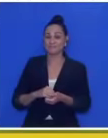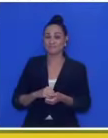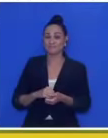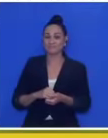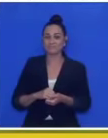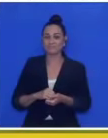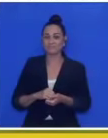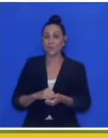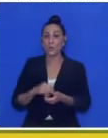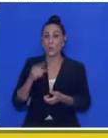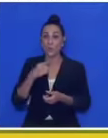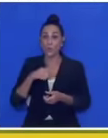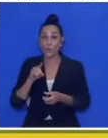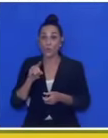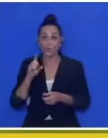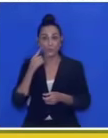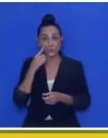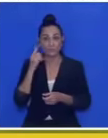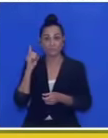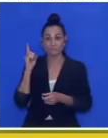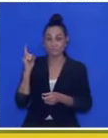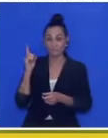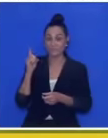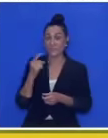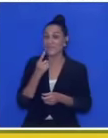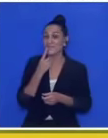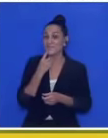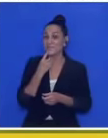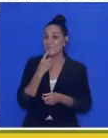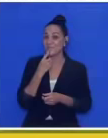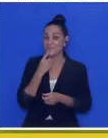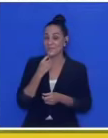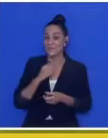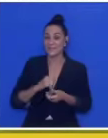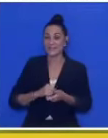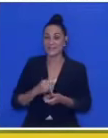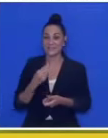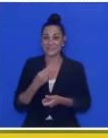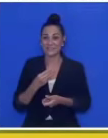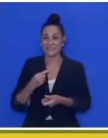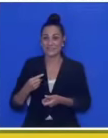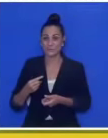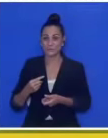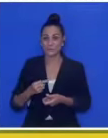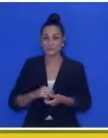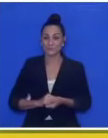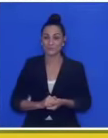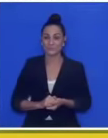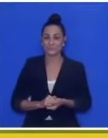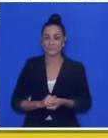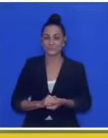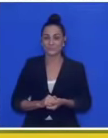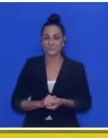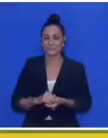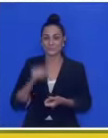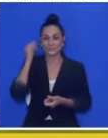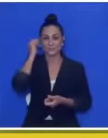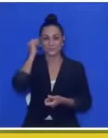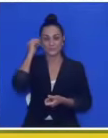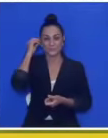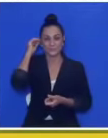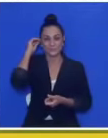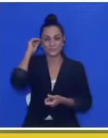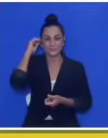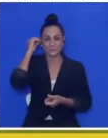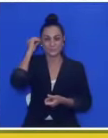e 04. O sétimo e último número está na tela. Bola vermelha, número 31. Vermelha, 31.